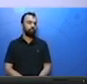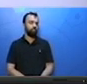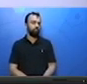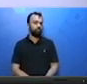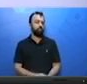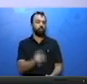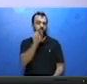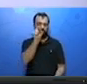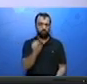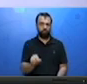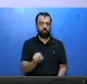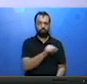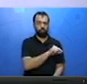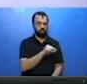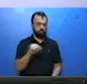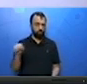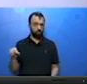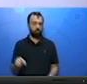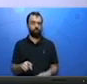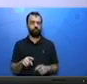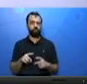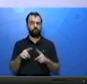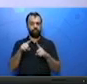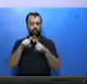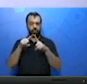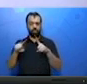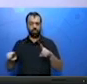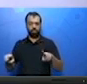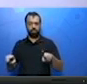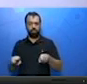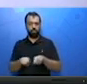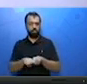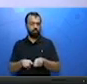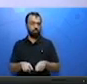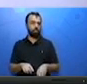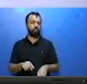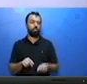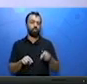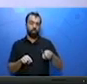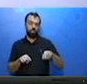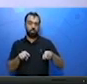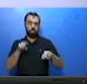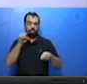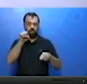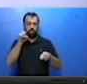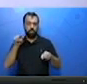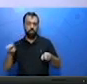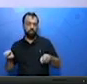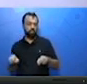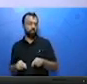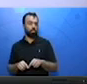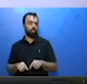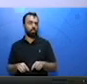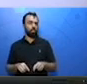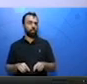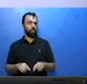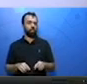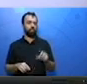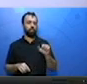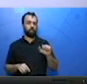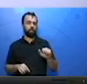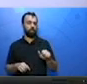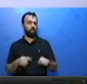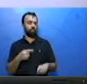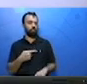No plano cartesiano, o triângulo ABC tem vértices nos pontos menos 1 e 3, o ponto A,